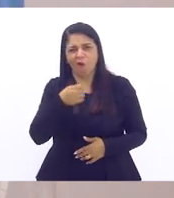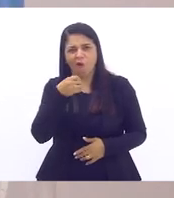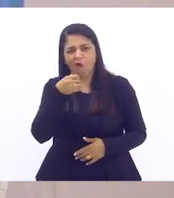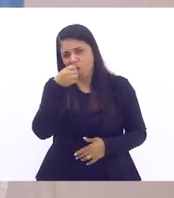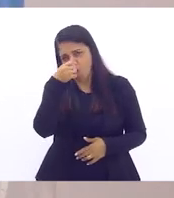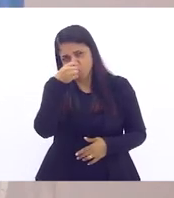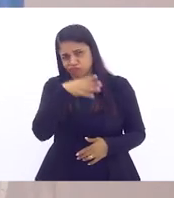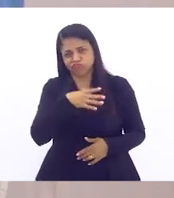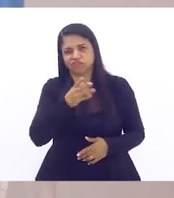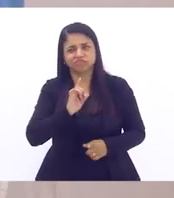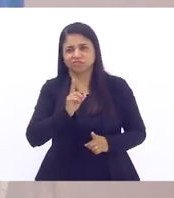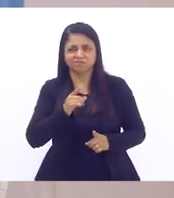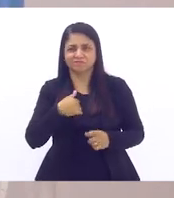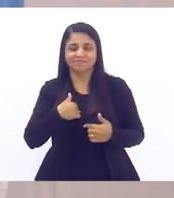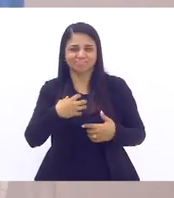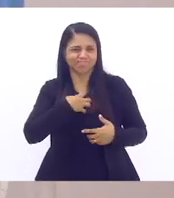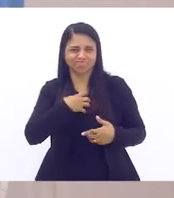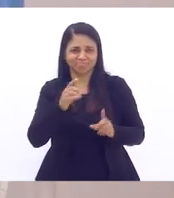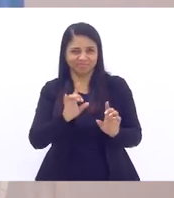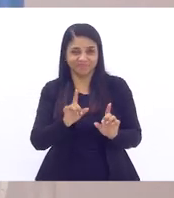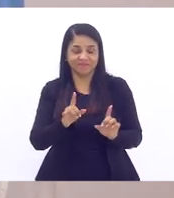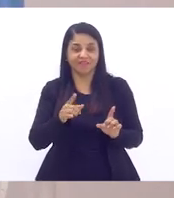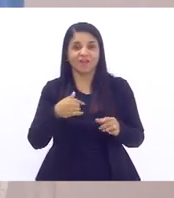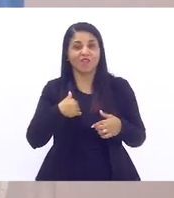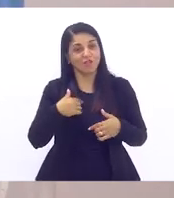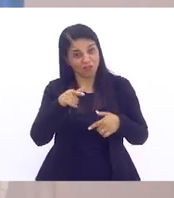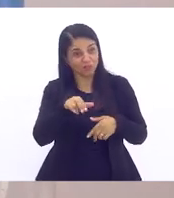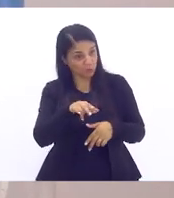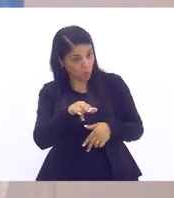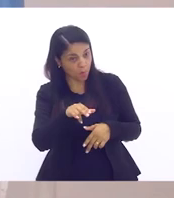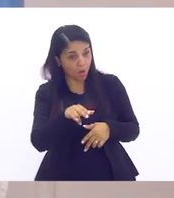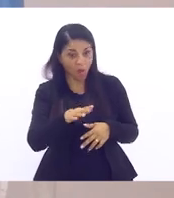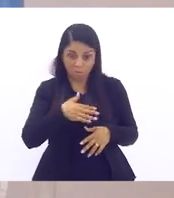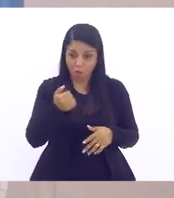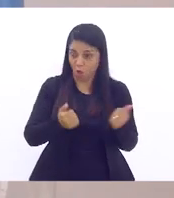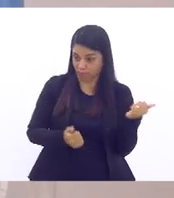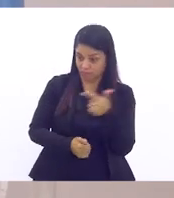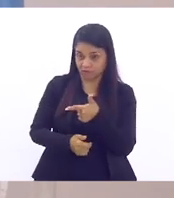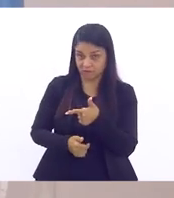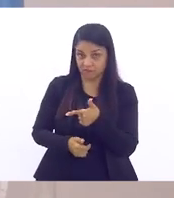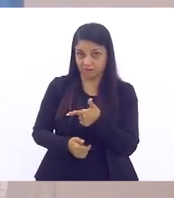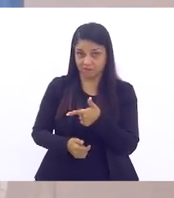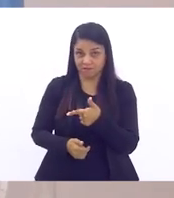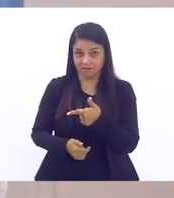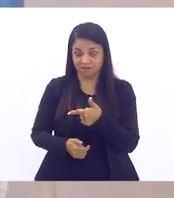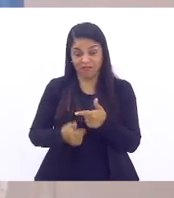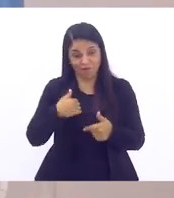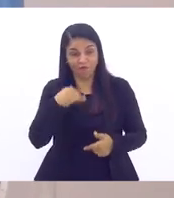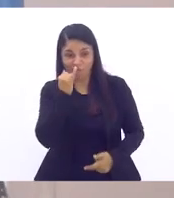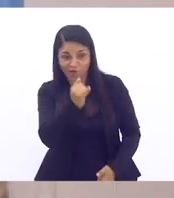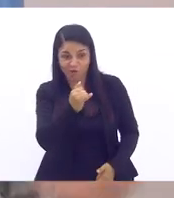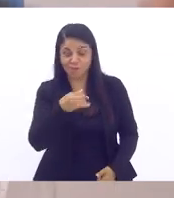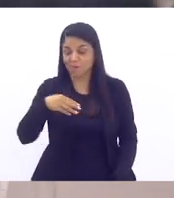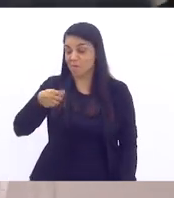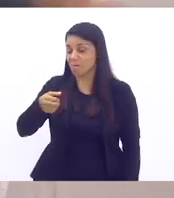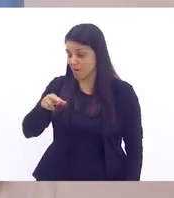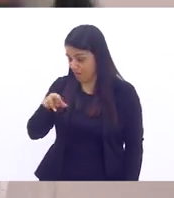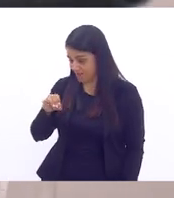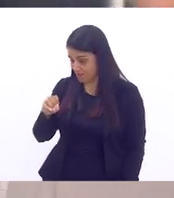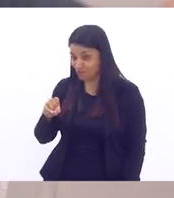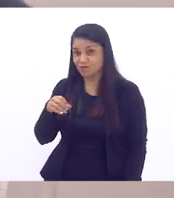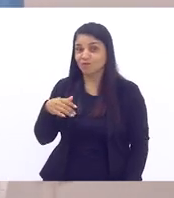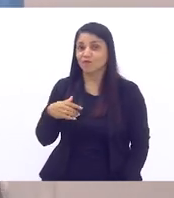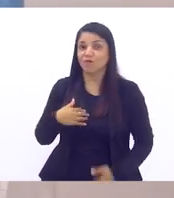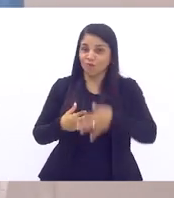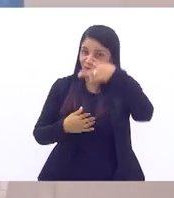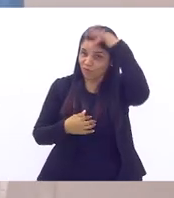eu sempre que eu tô em público alguém fala o seu irmão é muito melhor que você e aí eu falo para o Marcio Pacheco que o Fred é